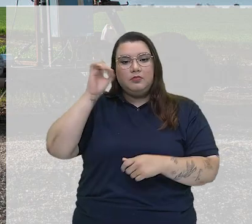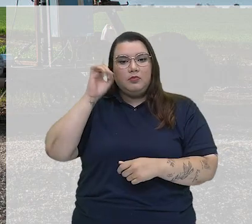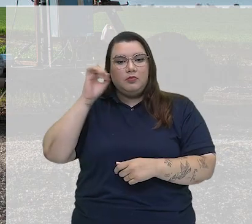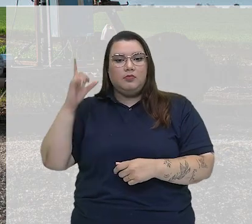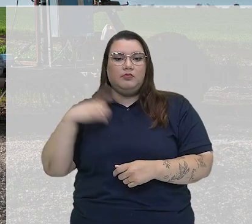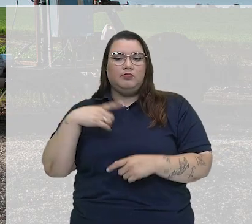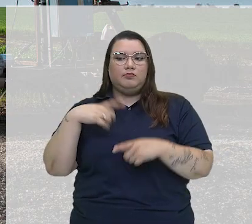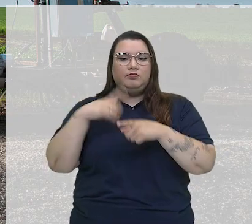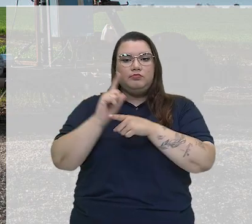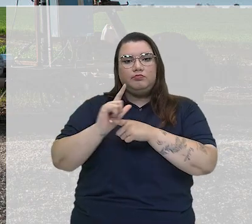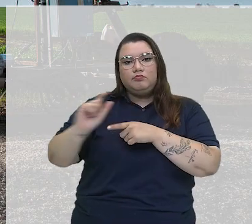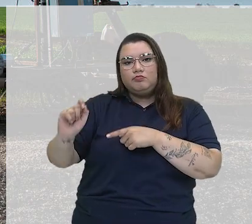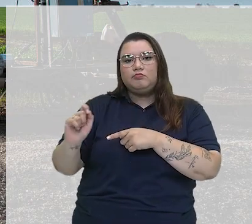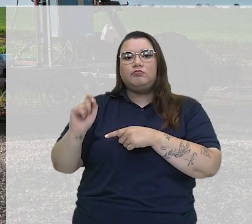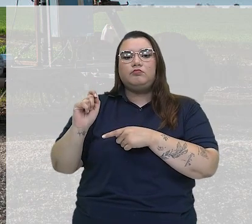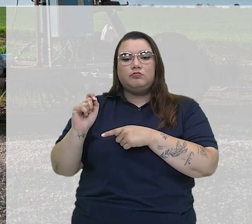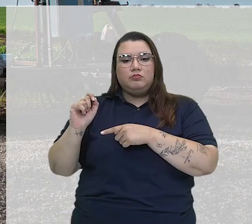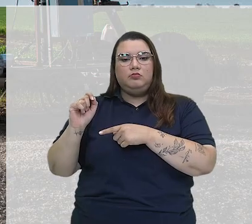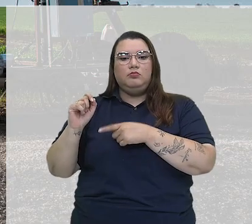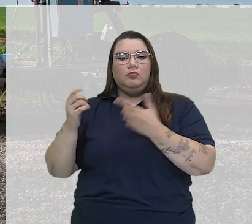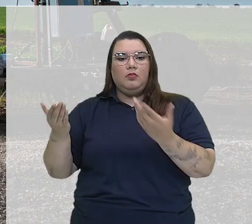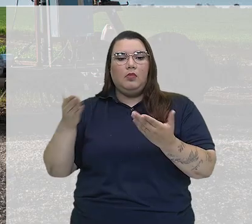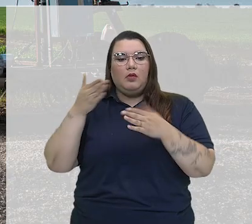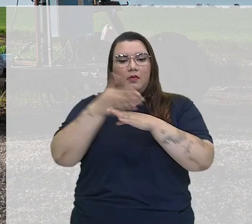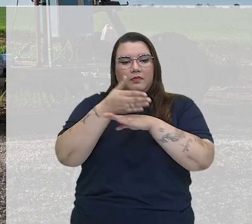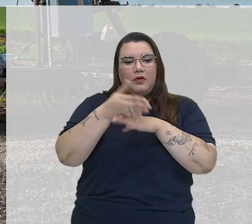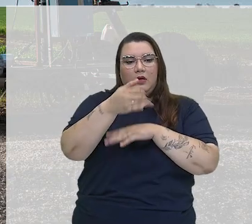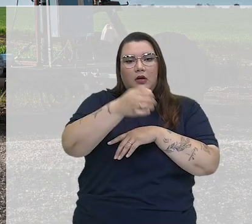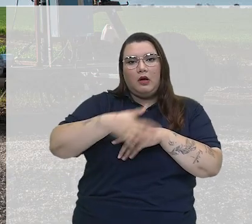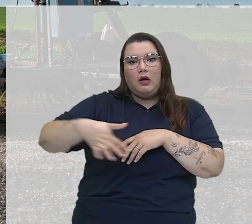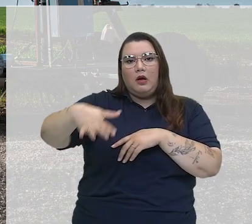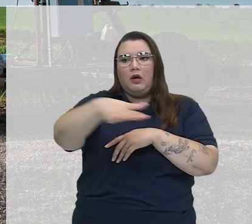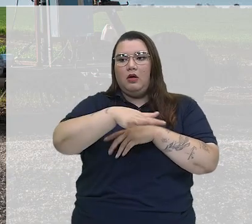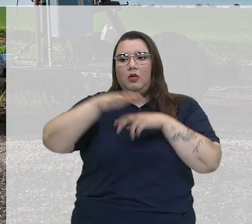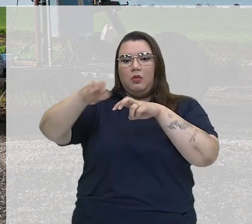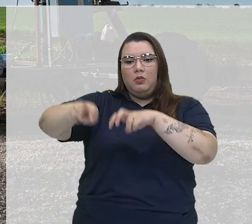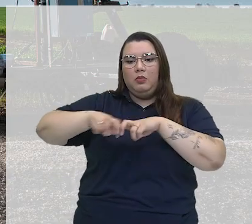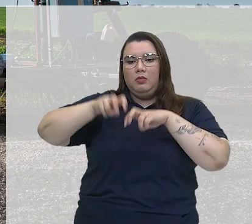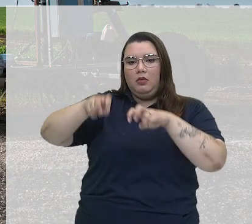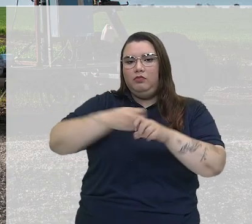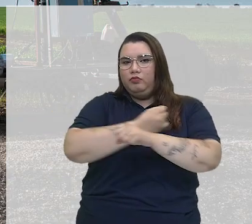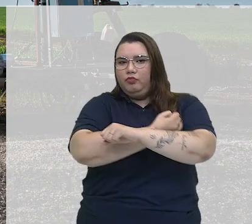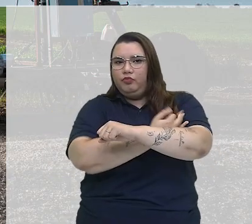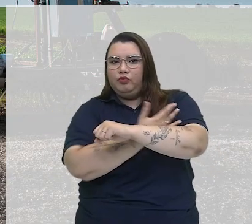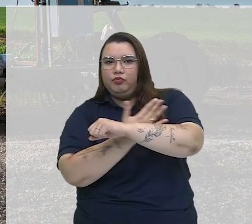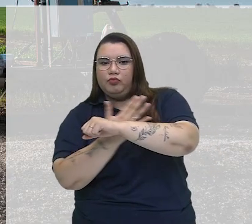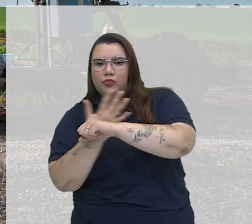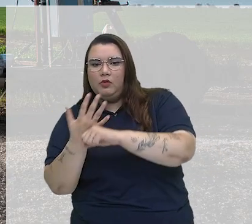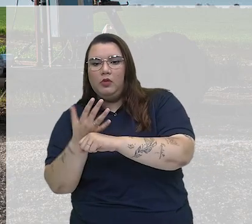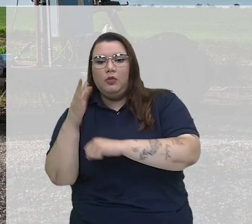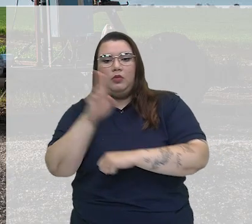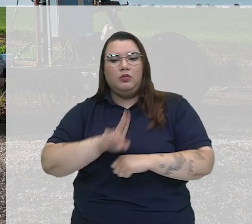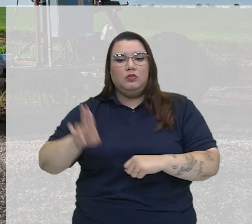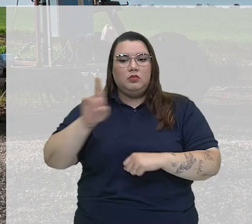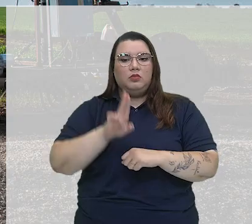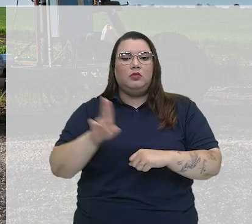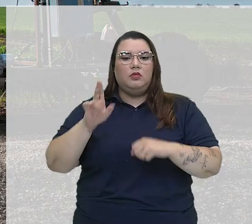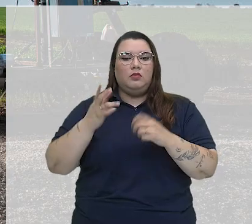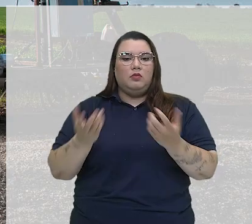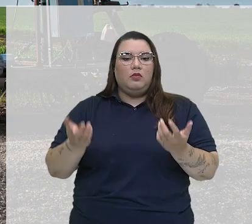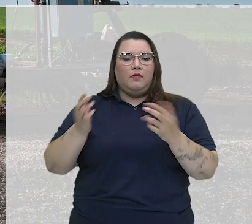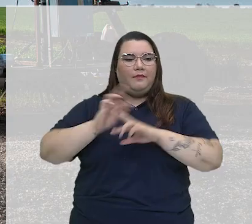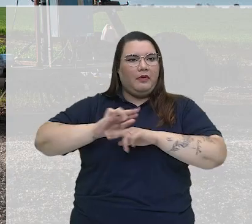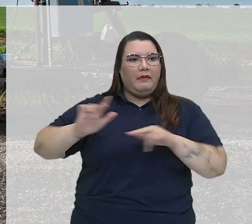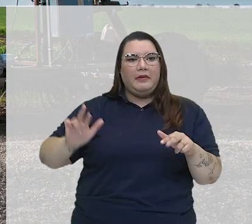dias, elas saem, elas se deslocam ali para as áreas rurais, para o campo, utilizando ali